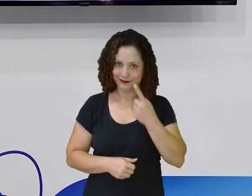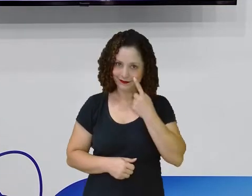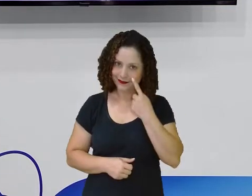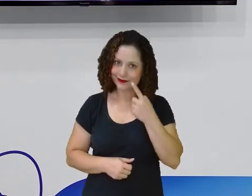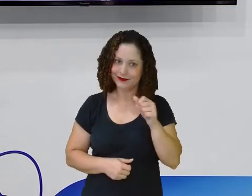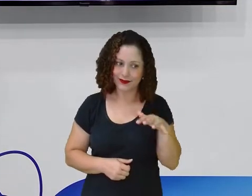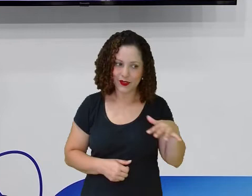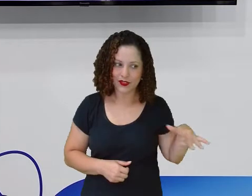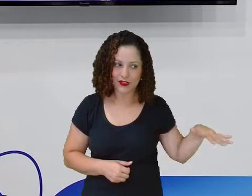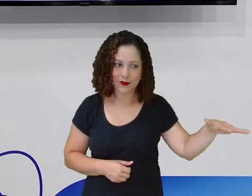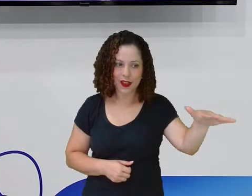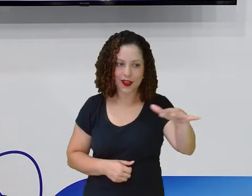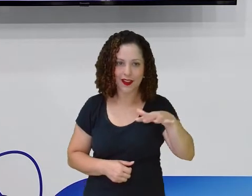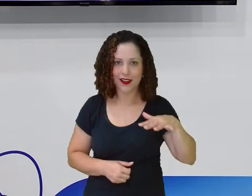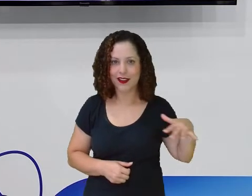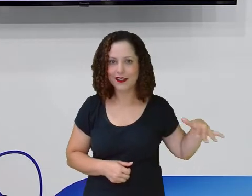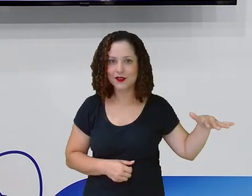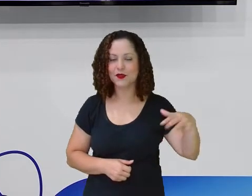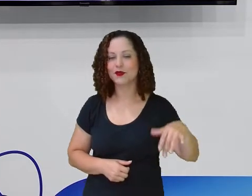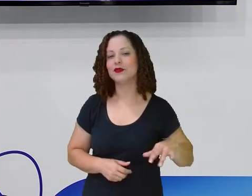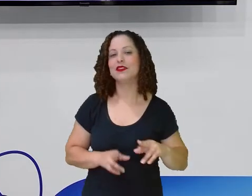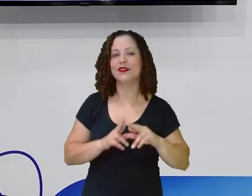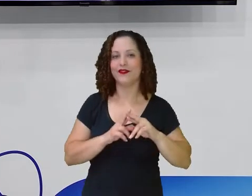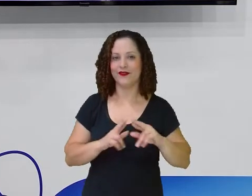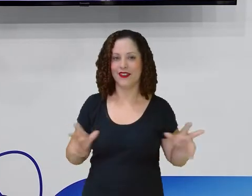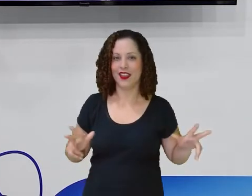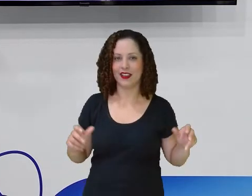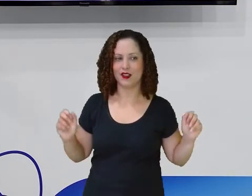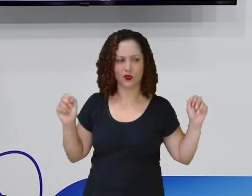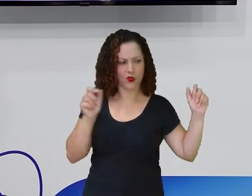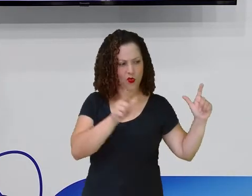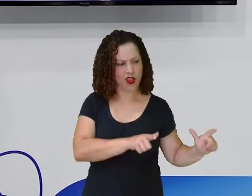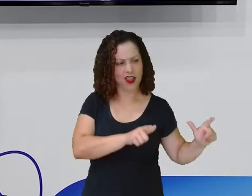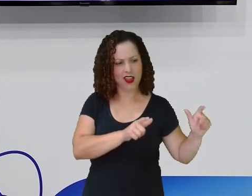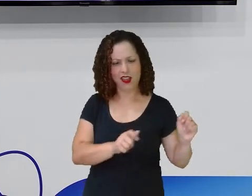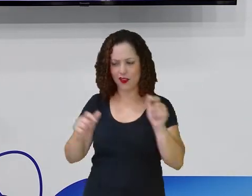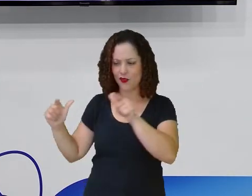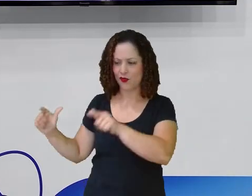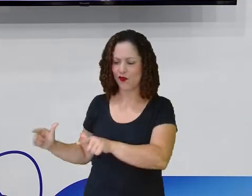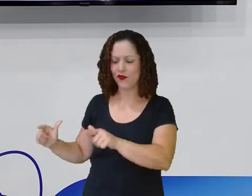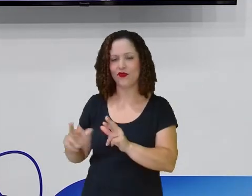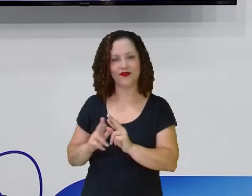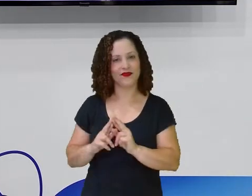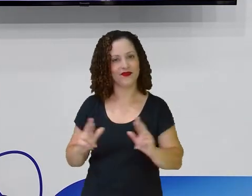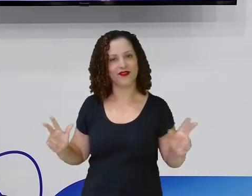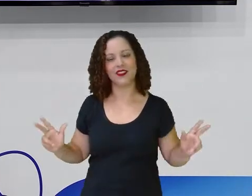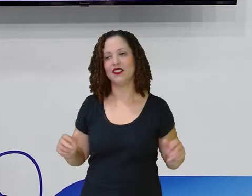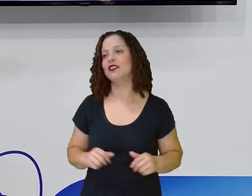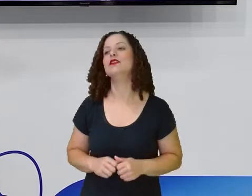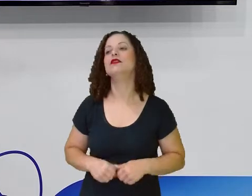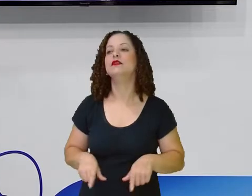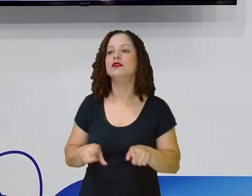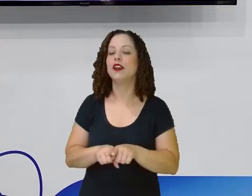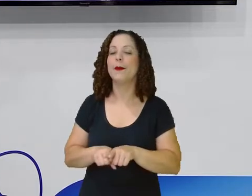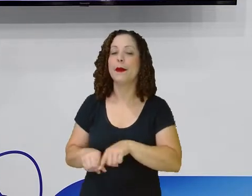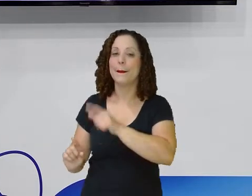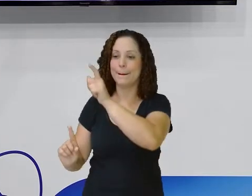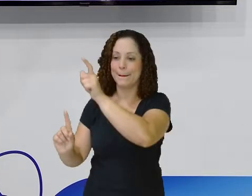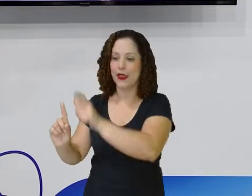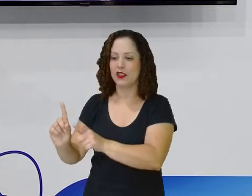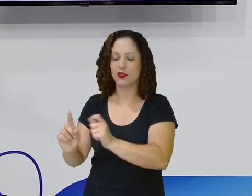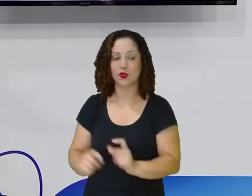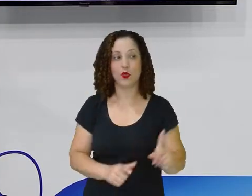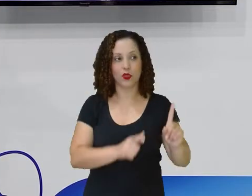espaço aí do conto, ele é diferente, o local onde a história se passa. Personagens.